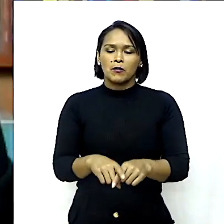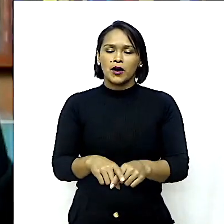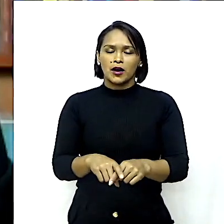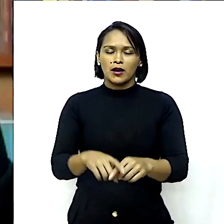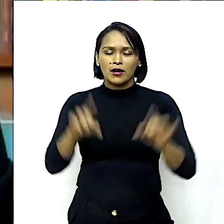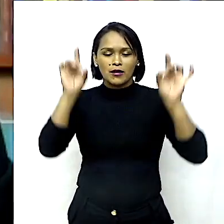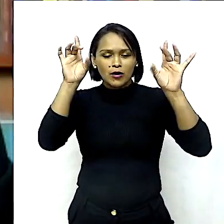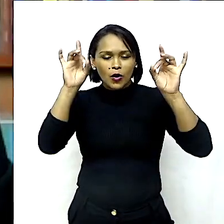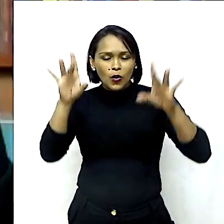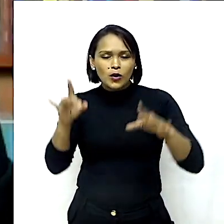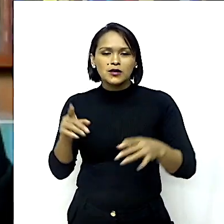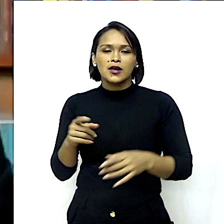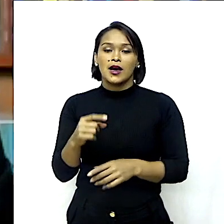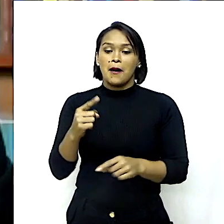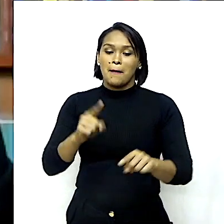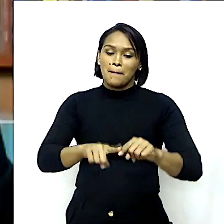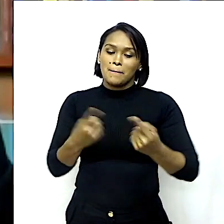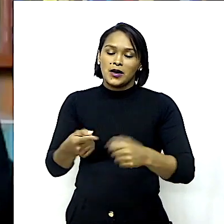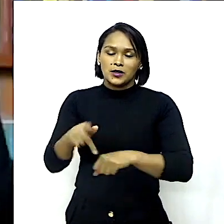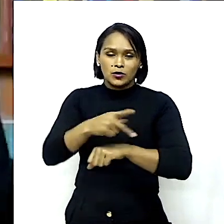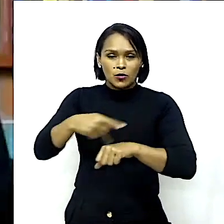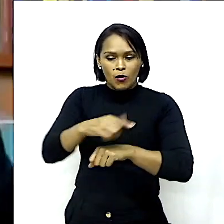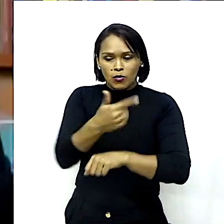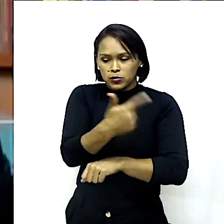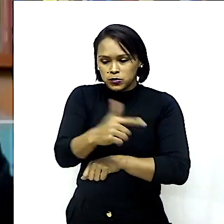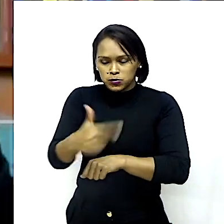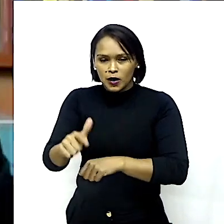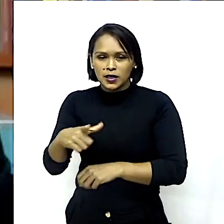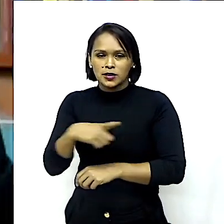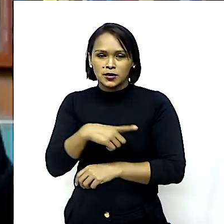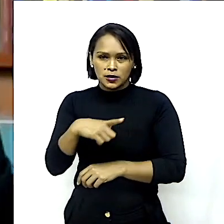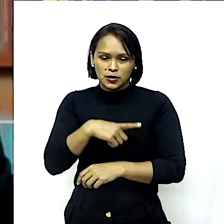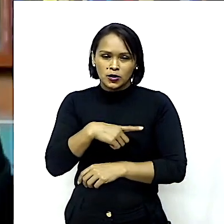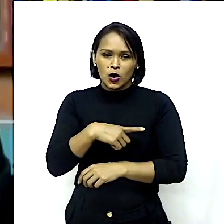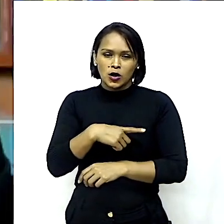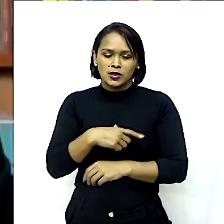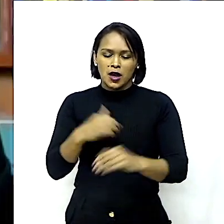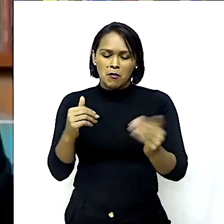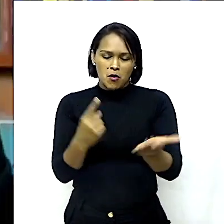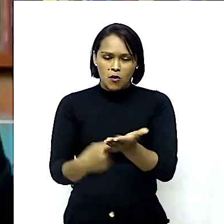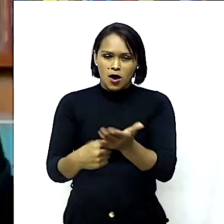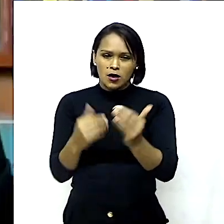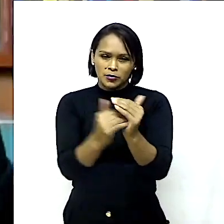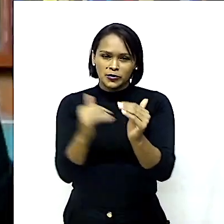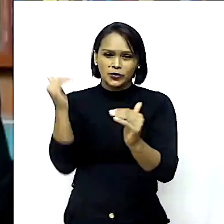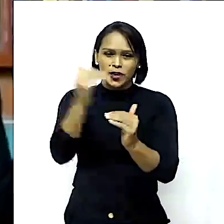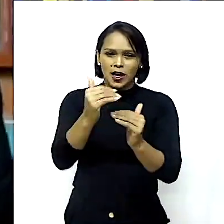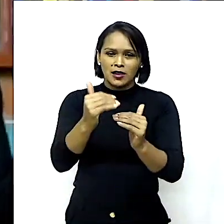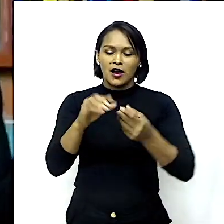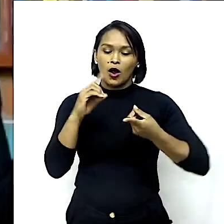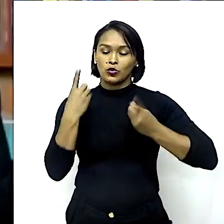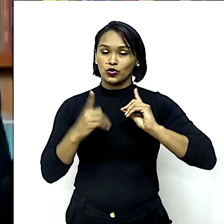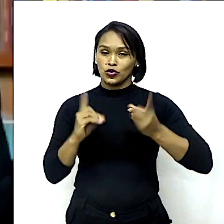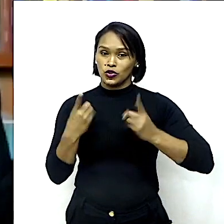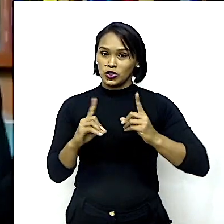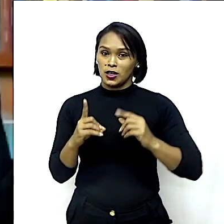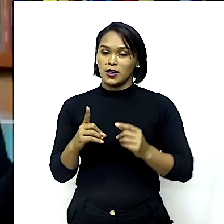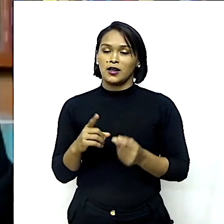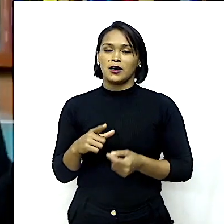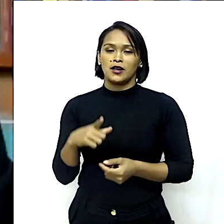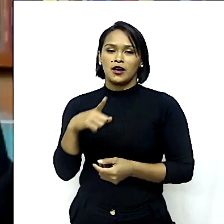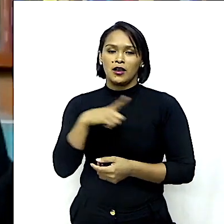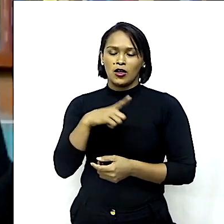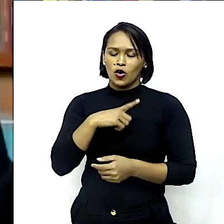em alguns países da região nós temos a um acordo digamos assim bem avançado e o caso do Chile com outros mas